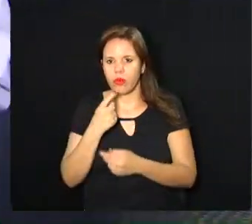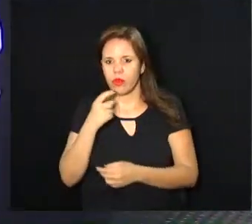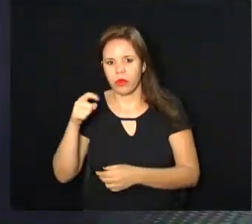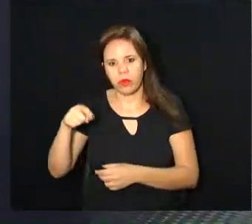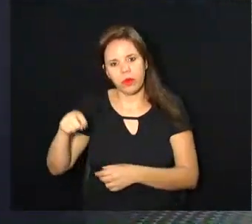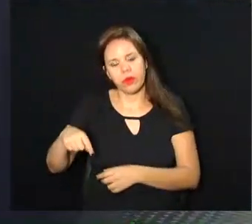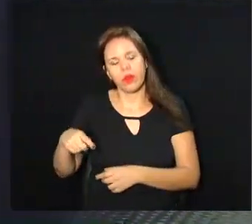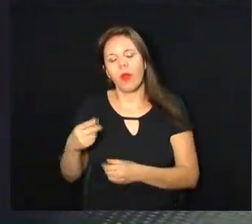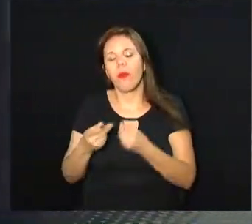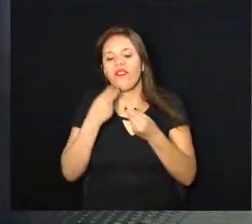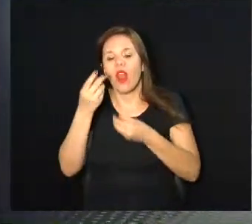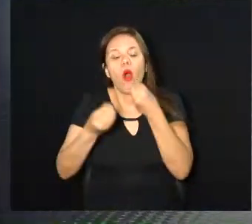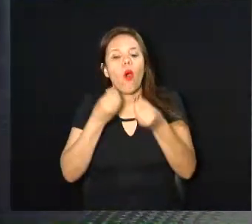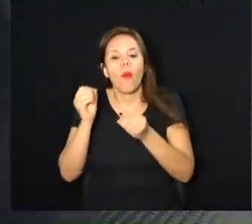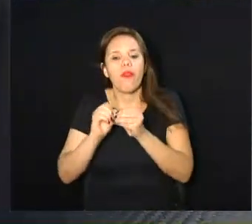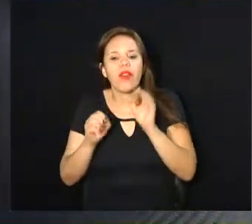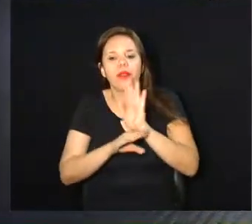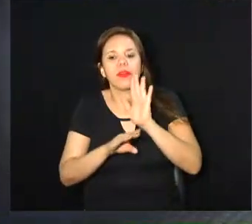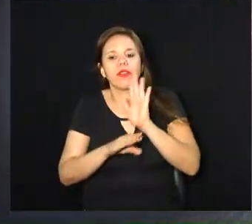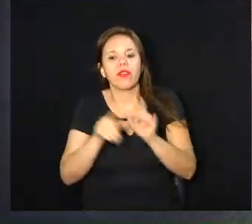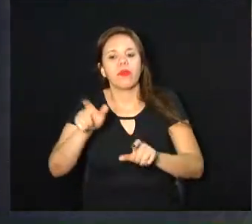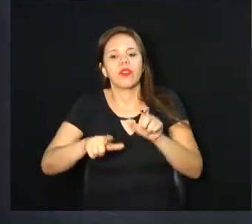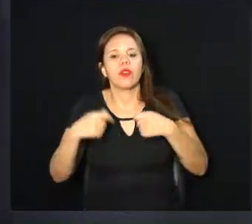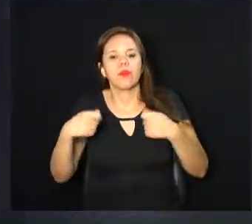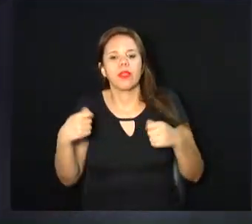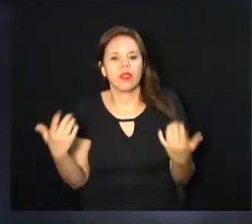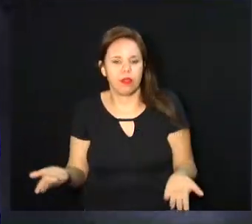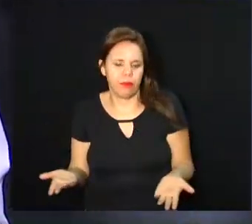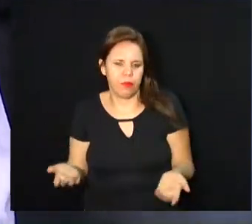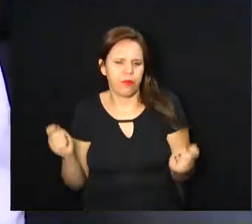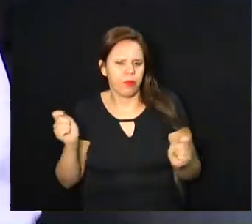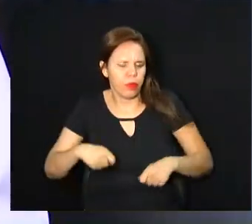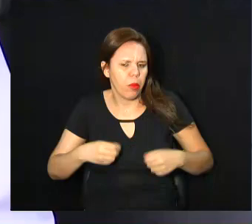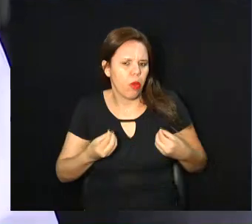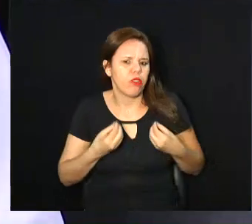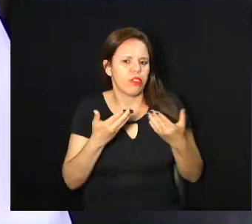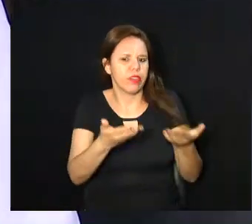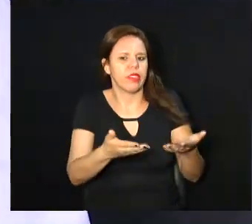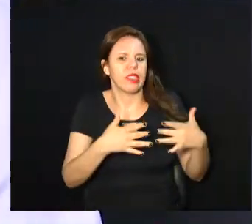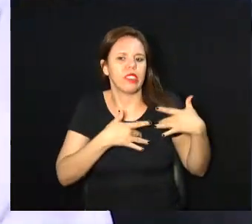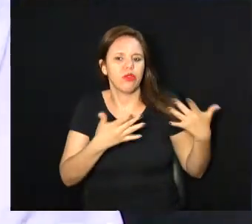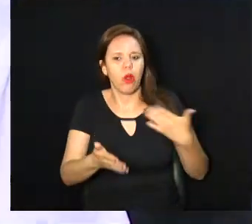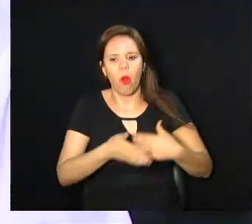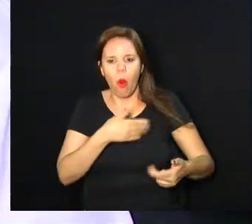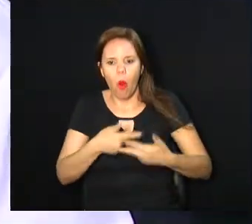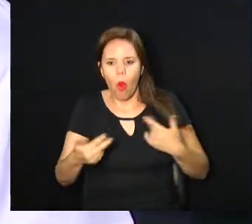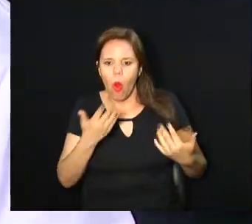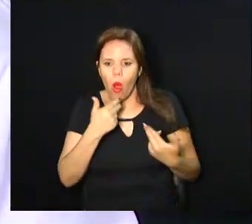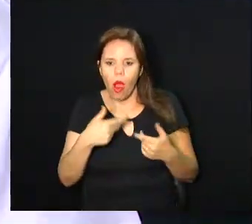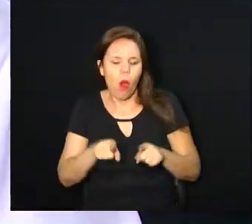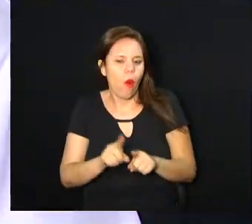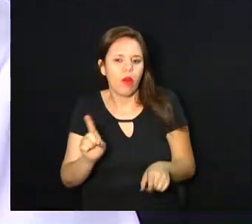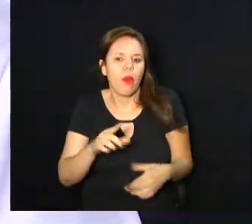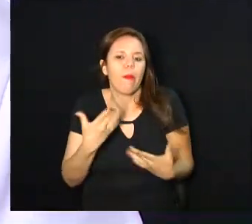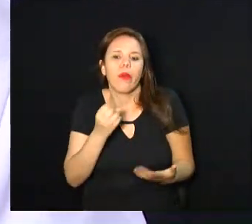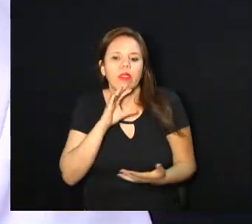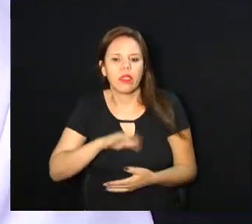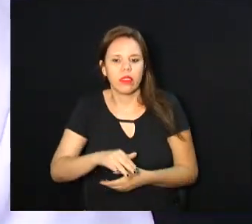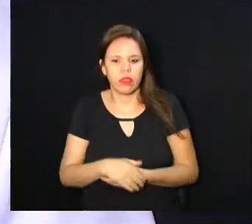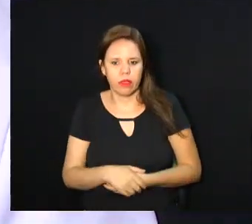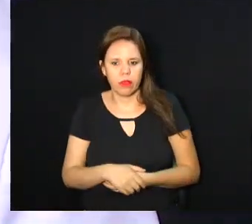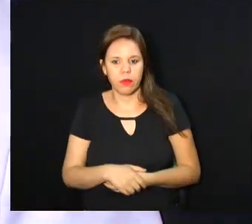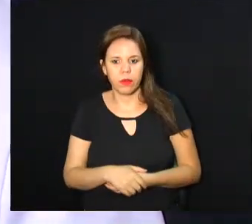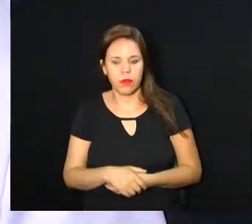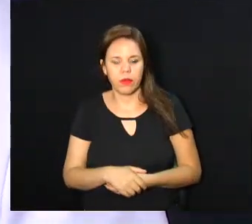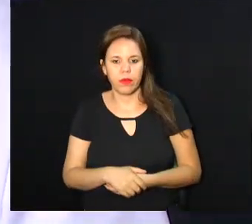para falar como é que a gente faz para ajudar quem precisa, né? Pode trazer, Elcio, qualquer tipo de alimento ou não? Boa tarde. São